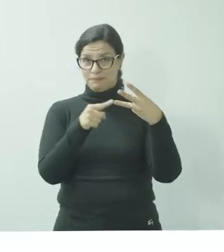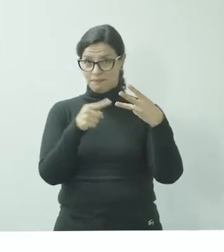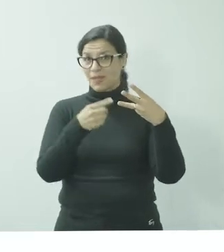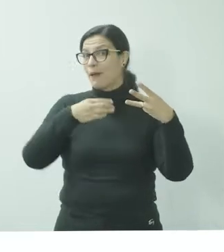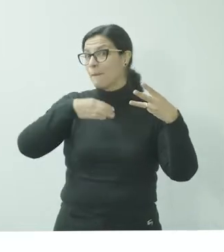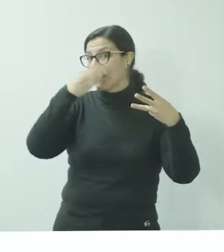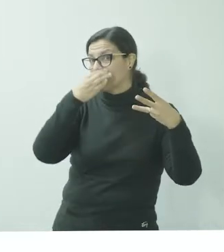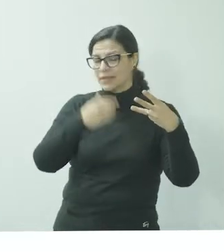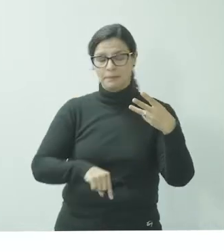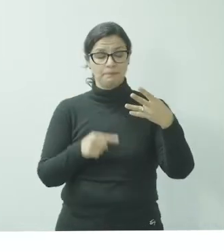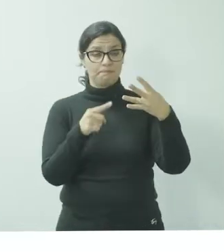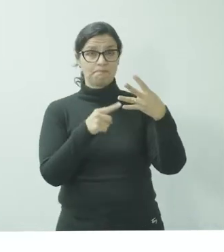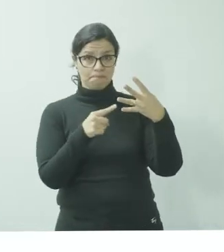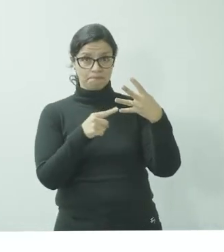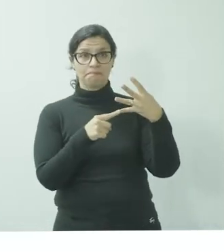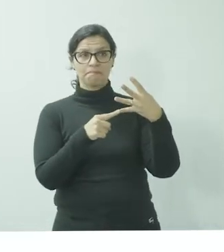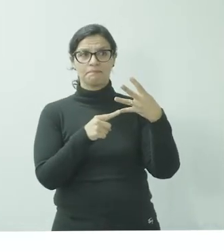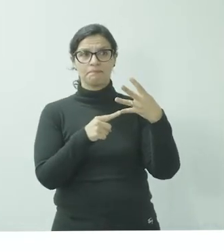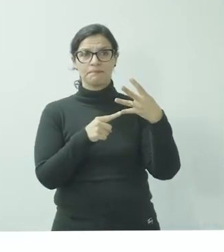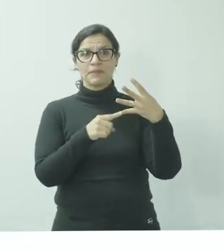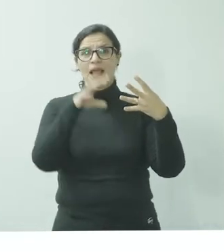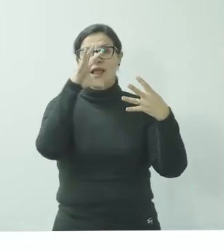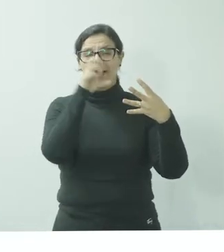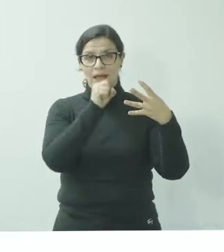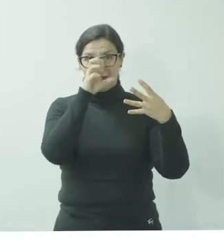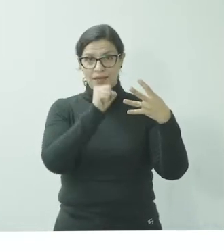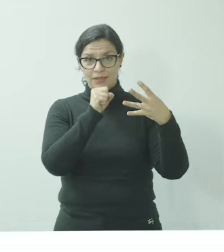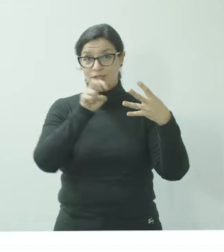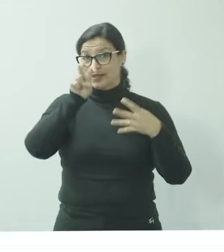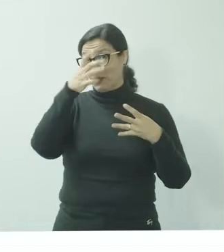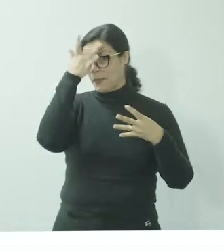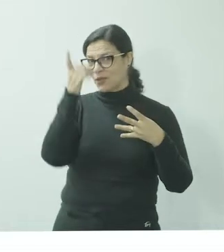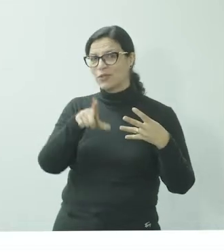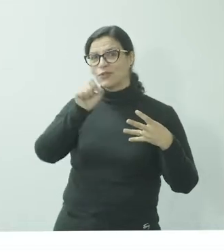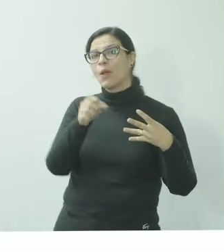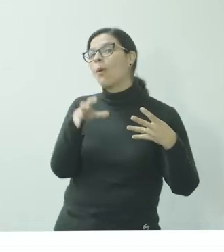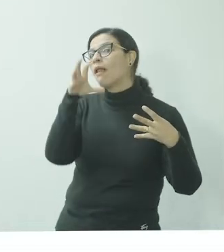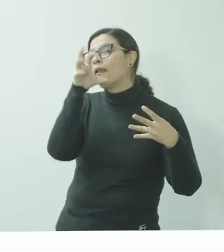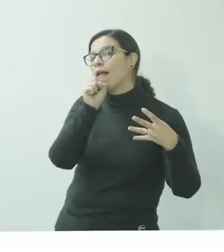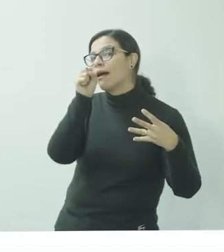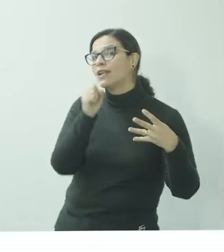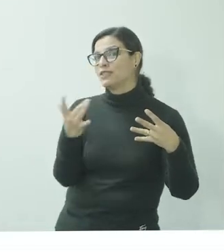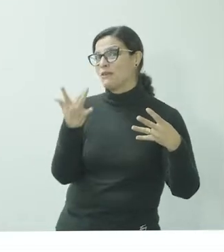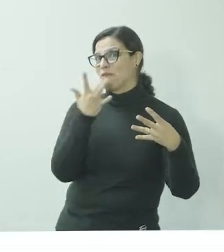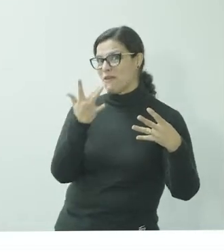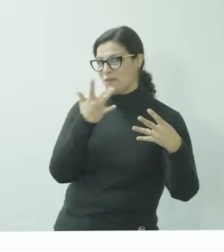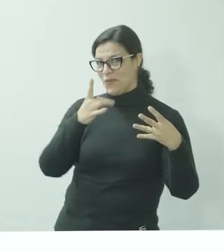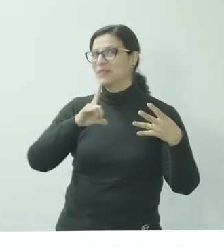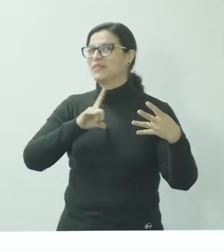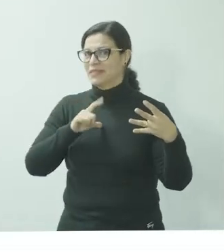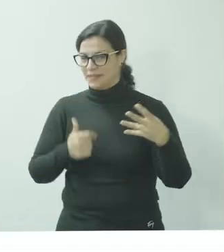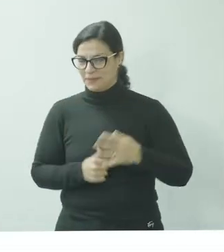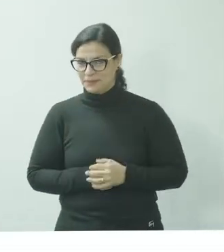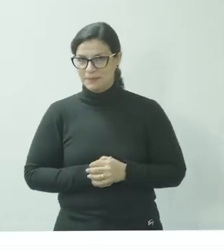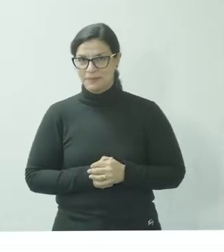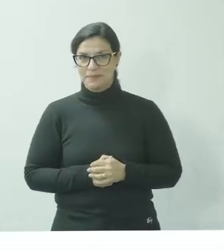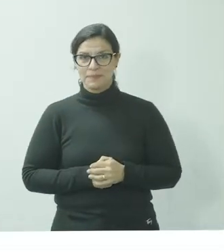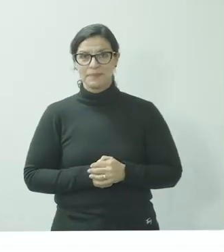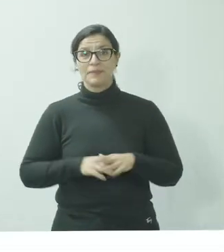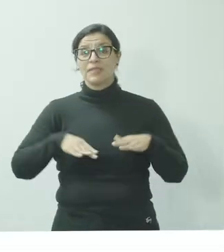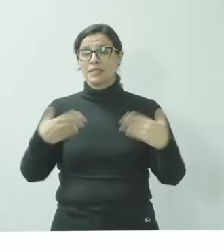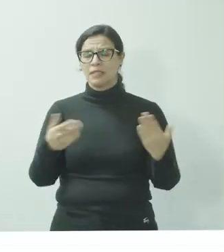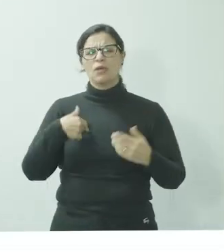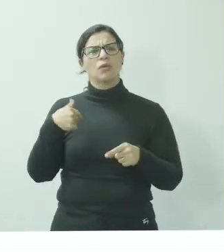escolheram como fruta favorita e a laranja cinco pessoas escolheram essa fruta como